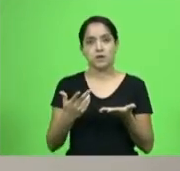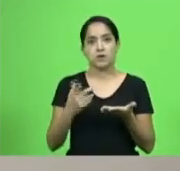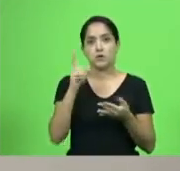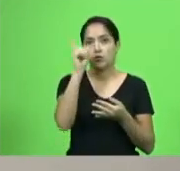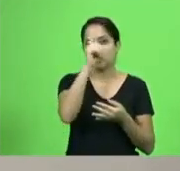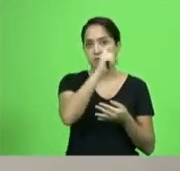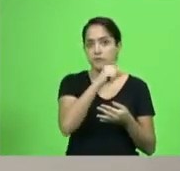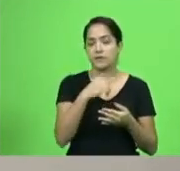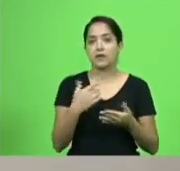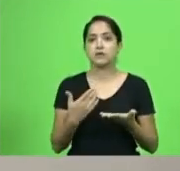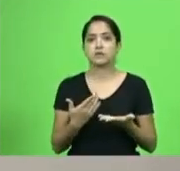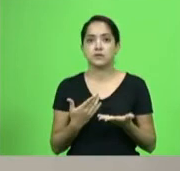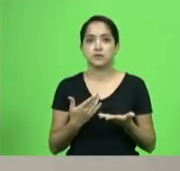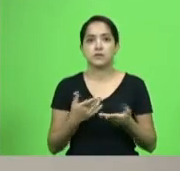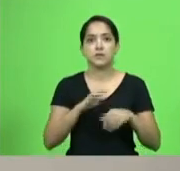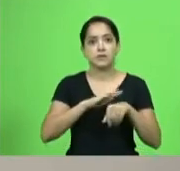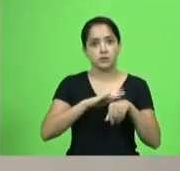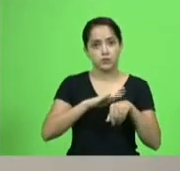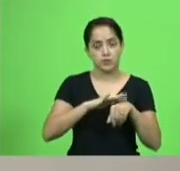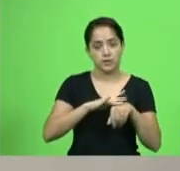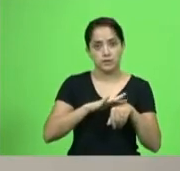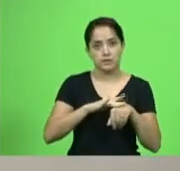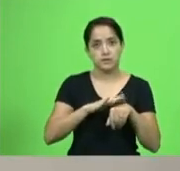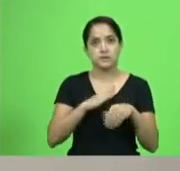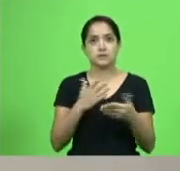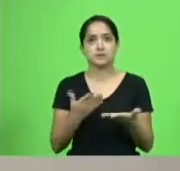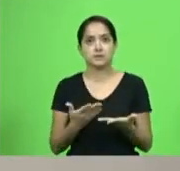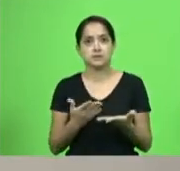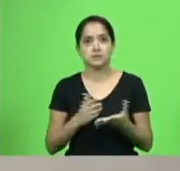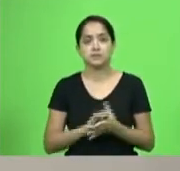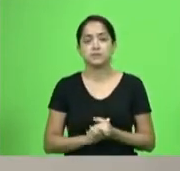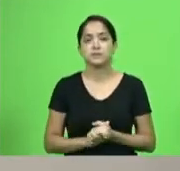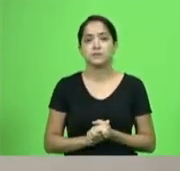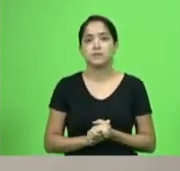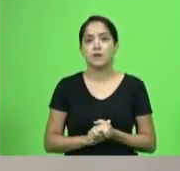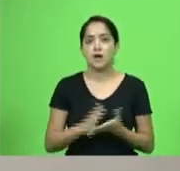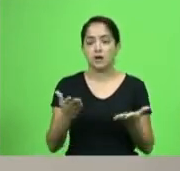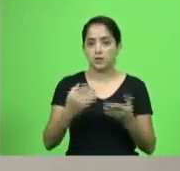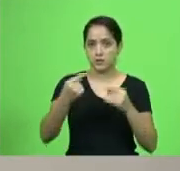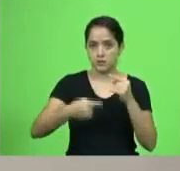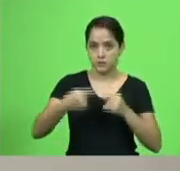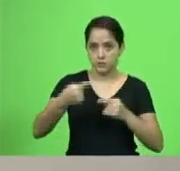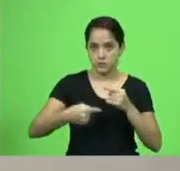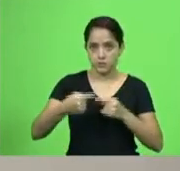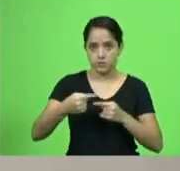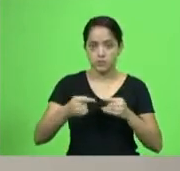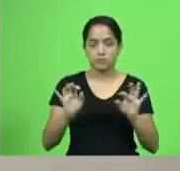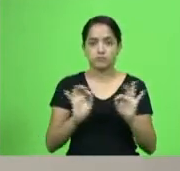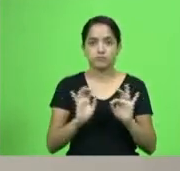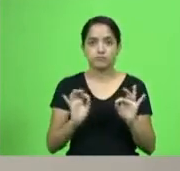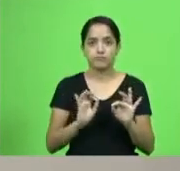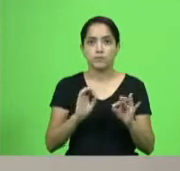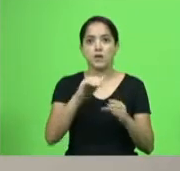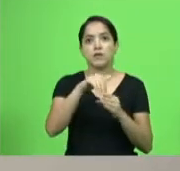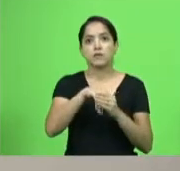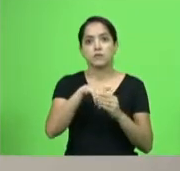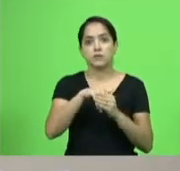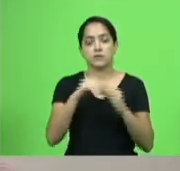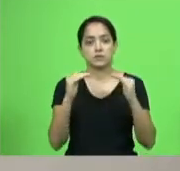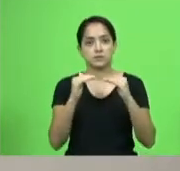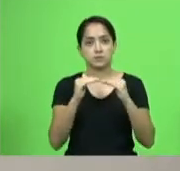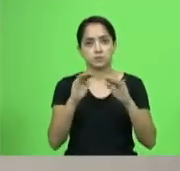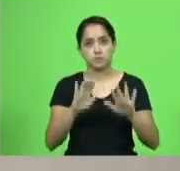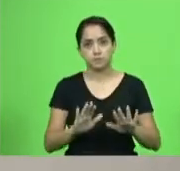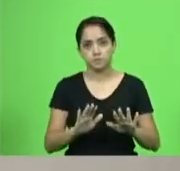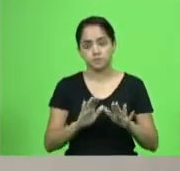de locomoção e doenças incapacitantes e degenerativas, em discussão, não havendo quem queira discutir em votação, deputados que